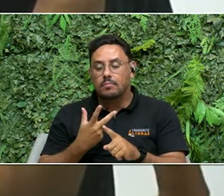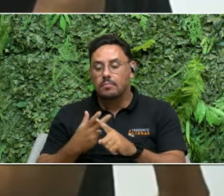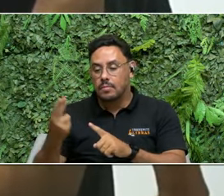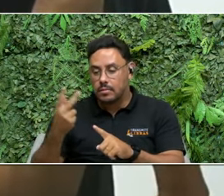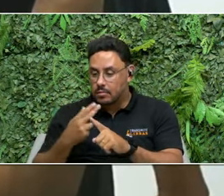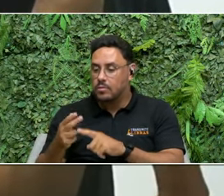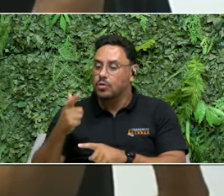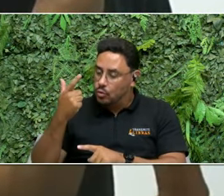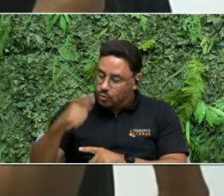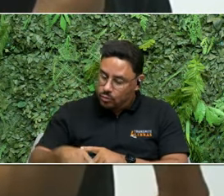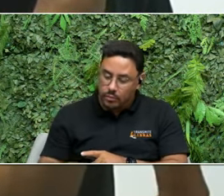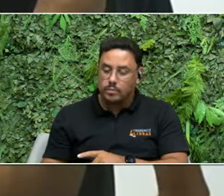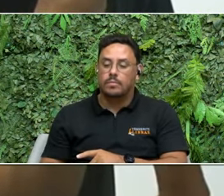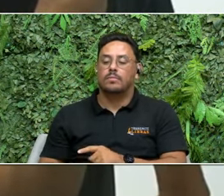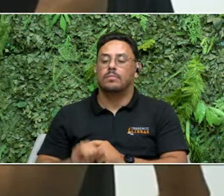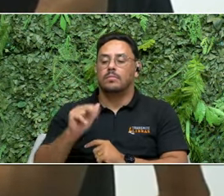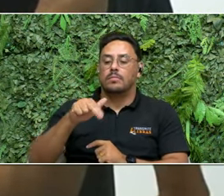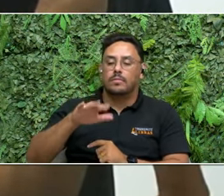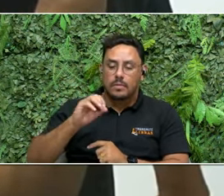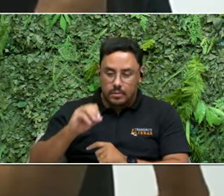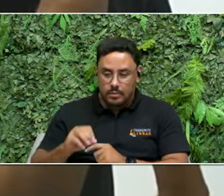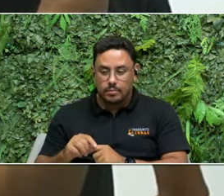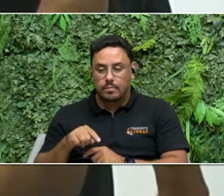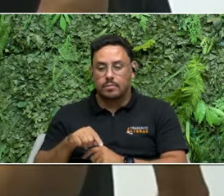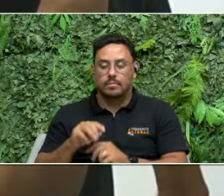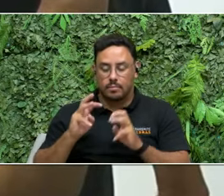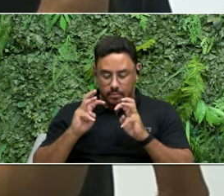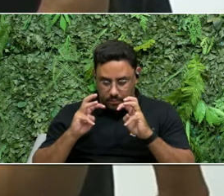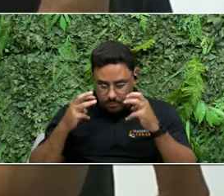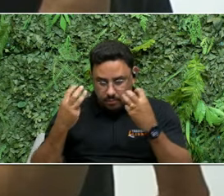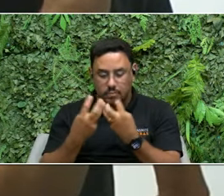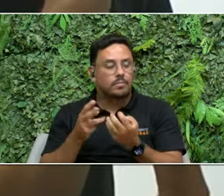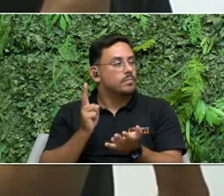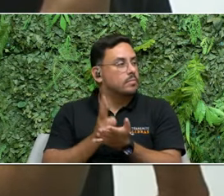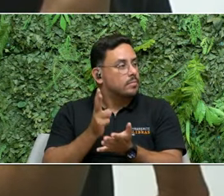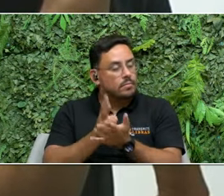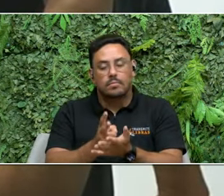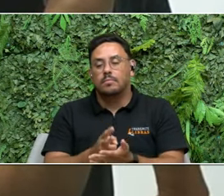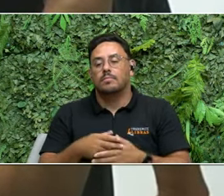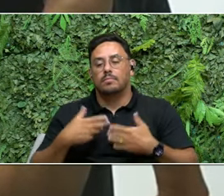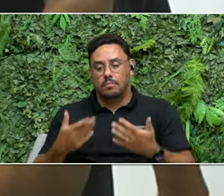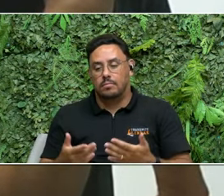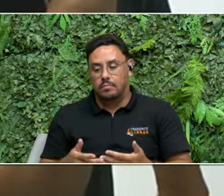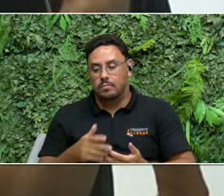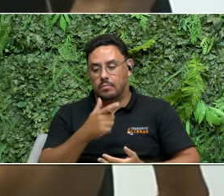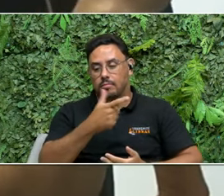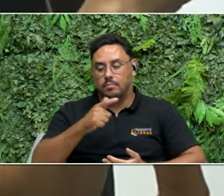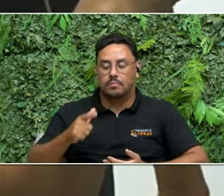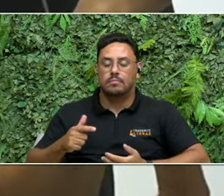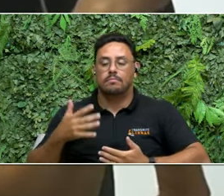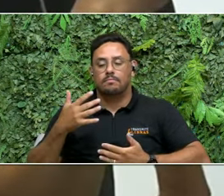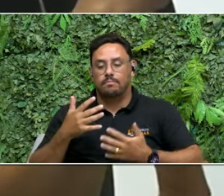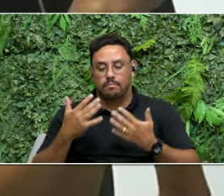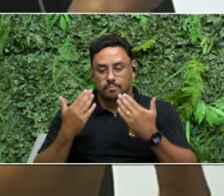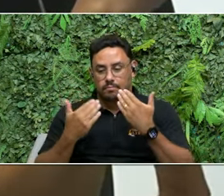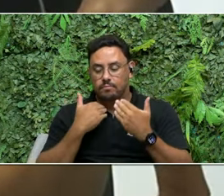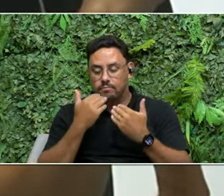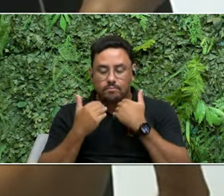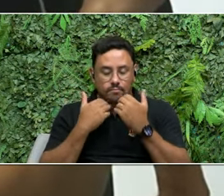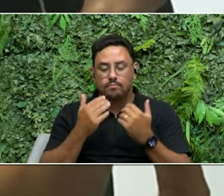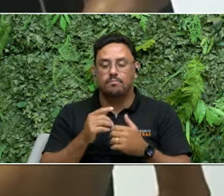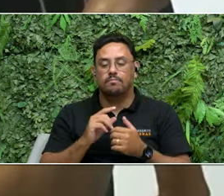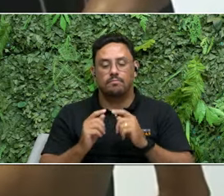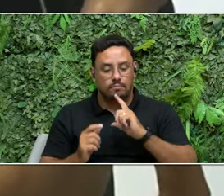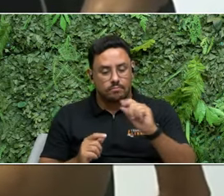de novo a invencibilidade na arena MRV continua e com isso não há a menor dúvida que o Cruzeiro